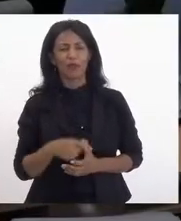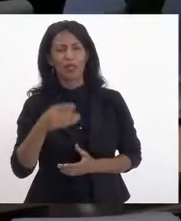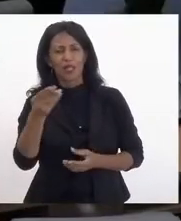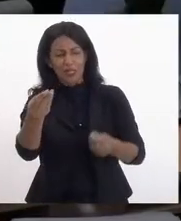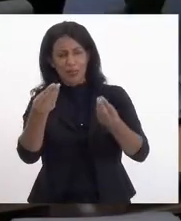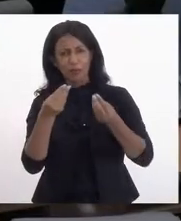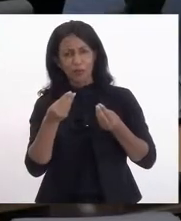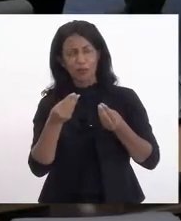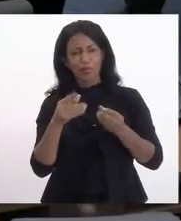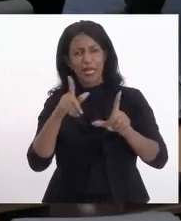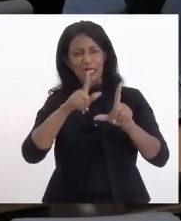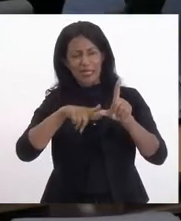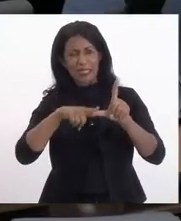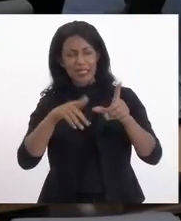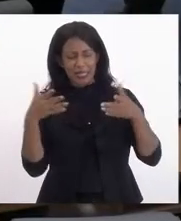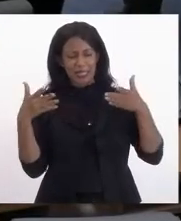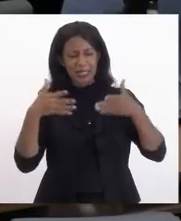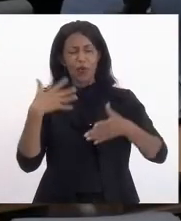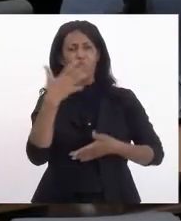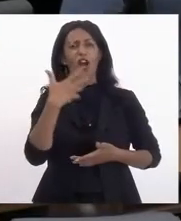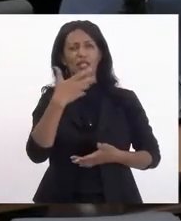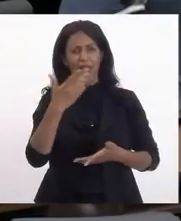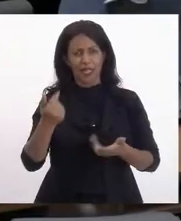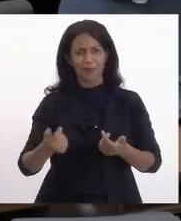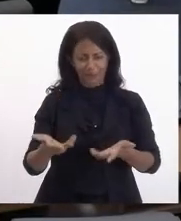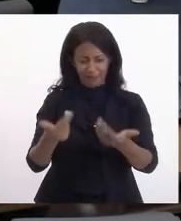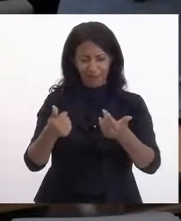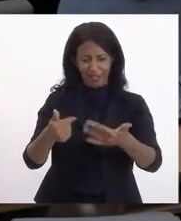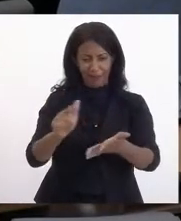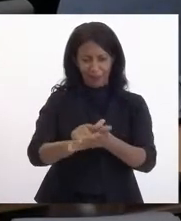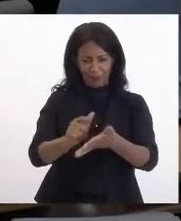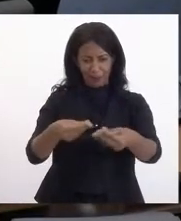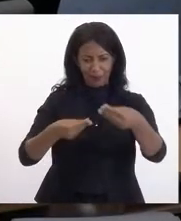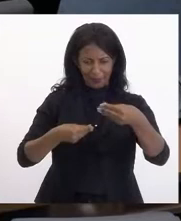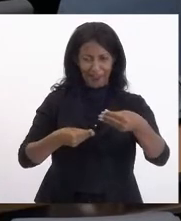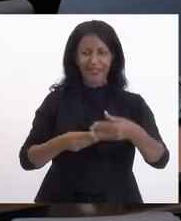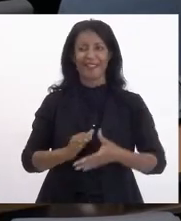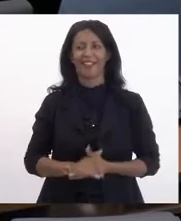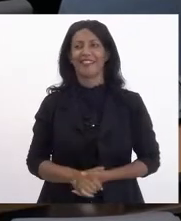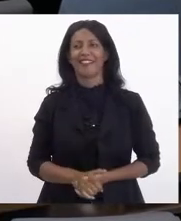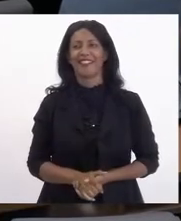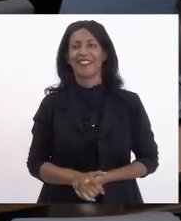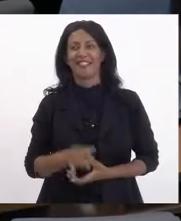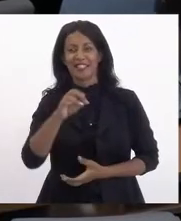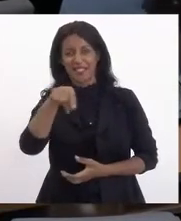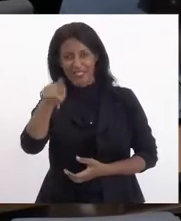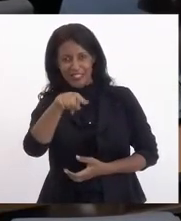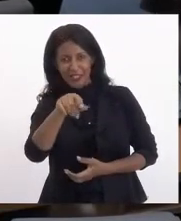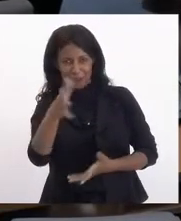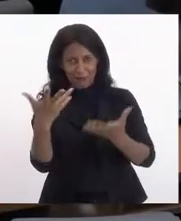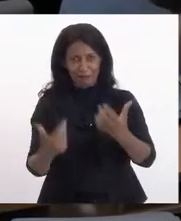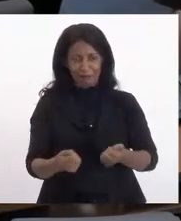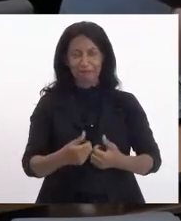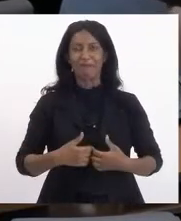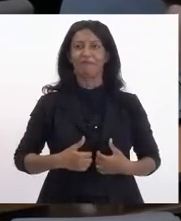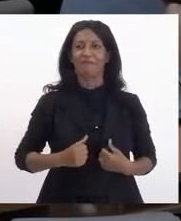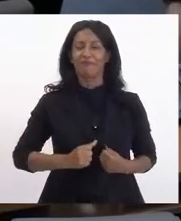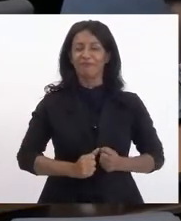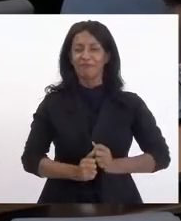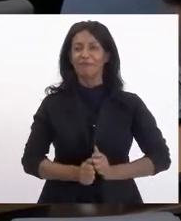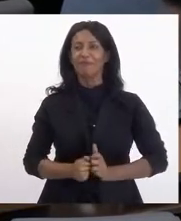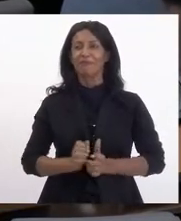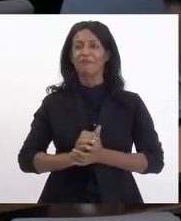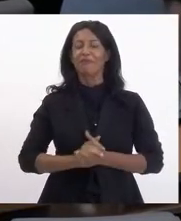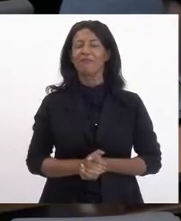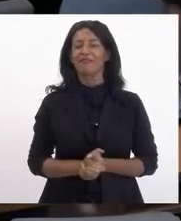letra aqui? Que eu vou me atrever a cantar um pouquinho aqui no plenário, se todos permitirem. Todos aqui